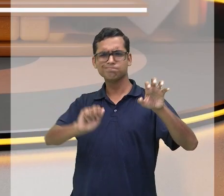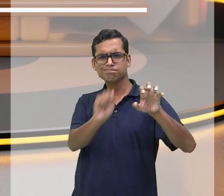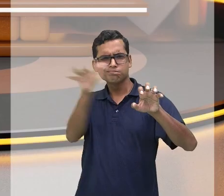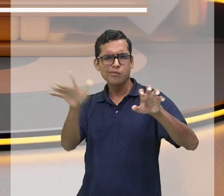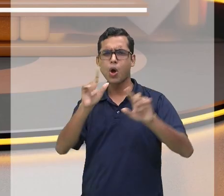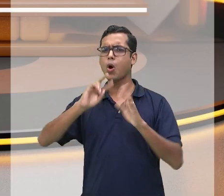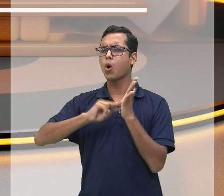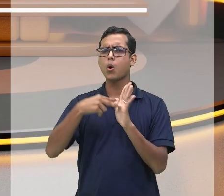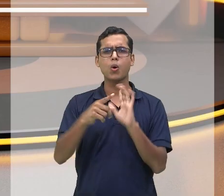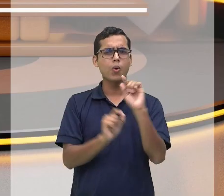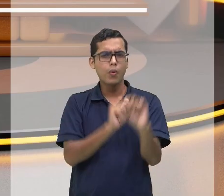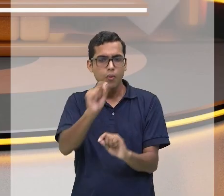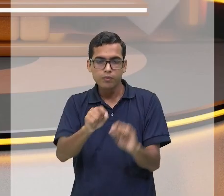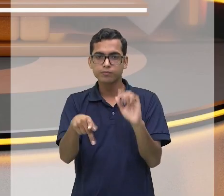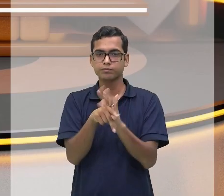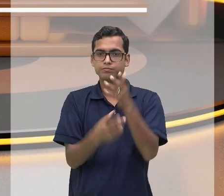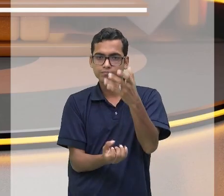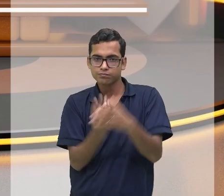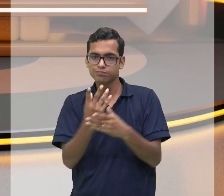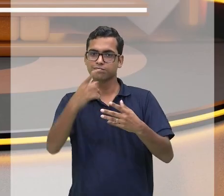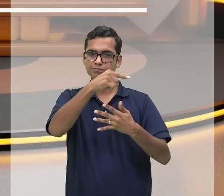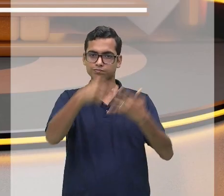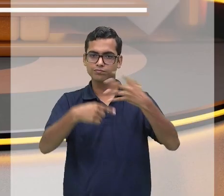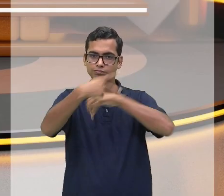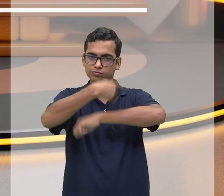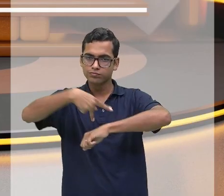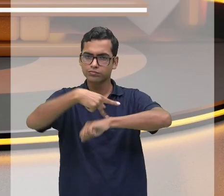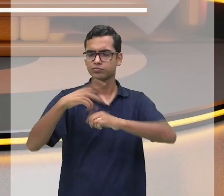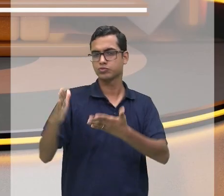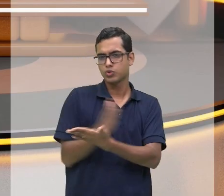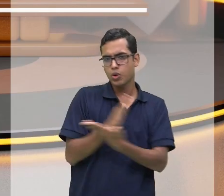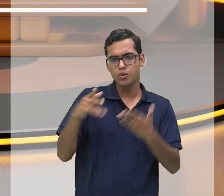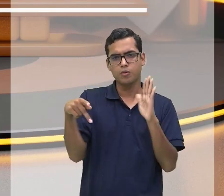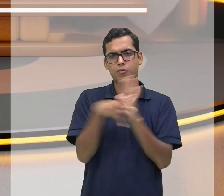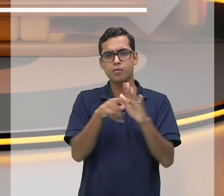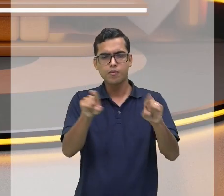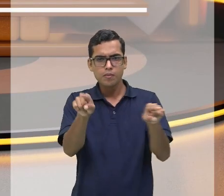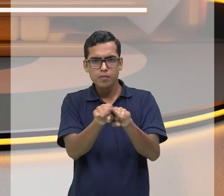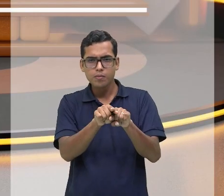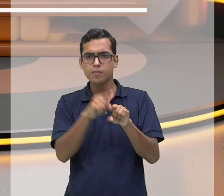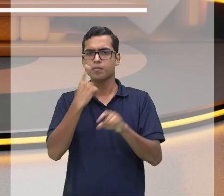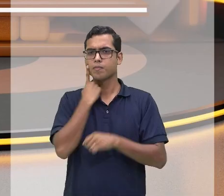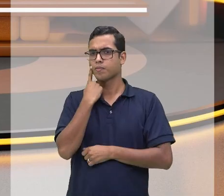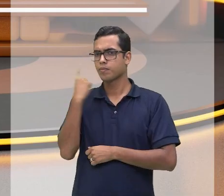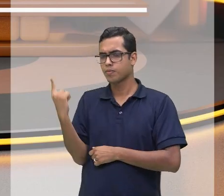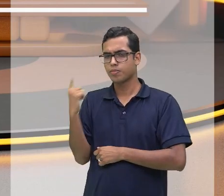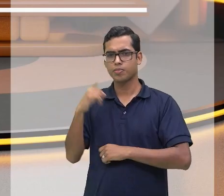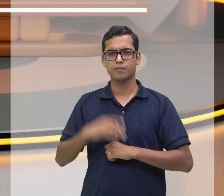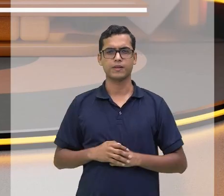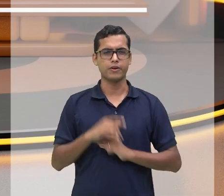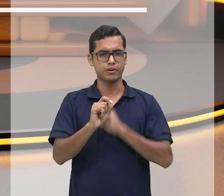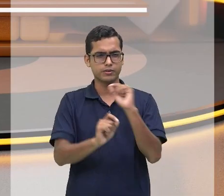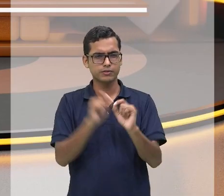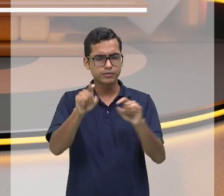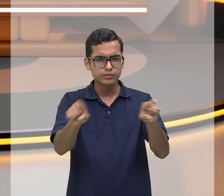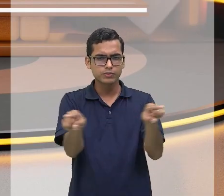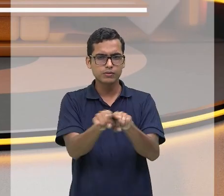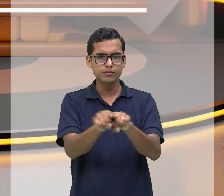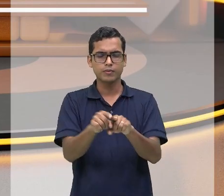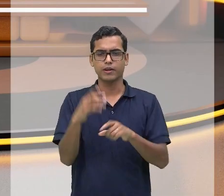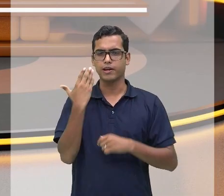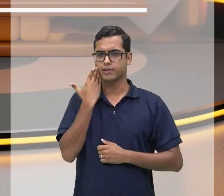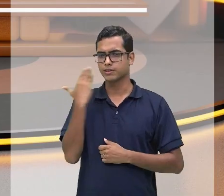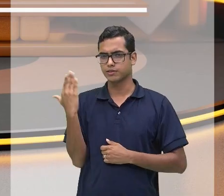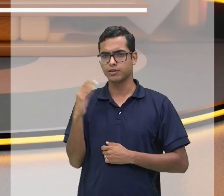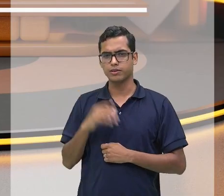eles acabaram se formando por conta de alguns países asiáticos quererem se desenvolver com inspiração de um